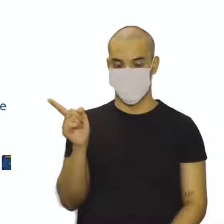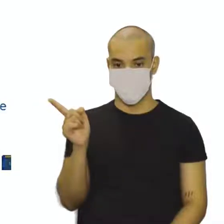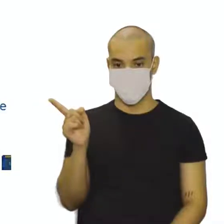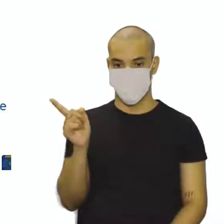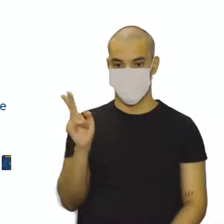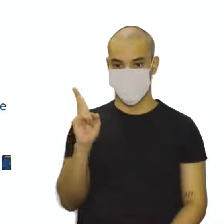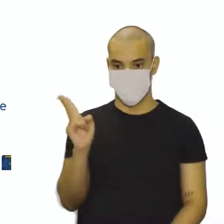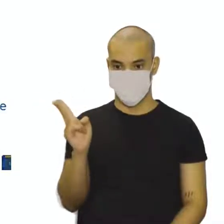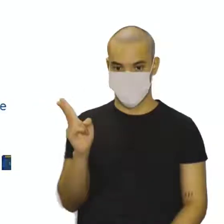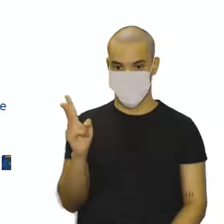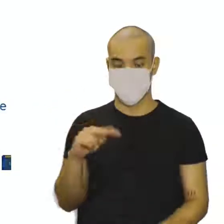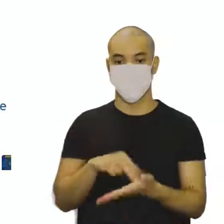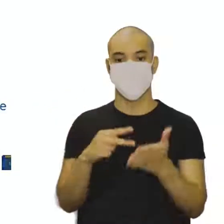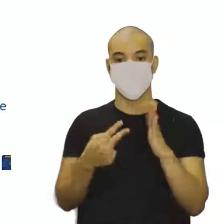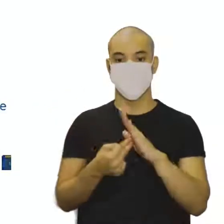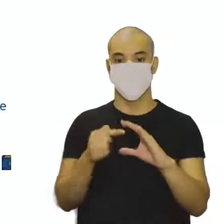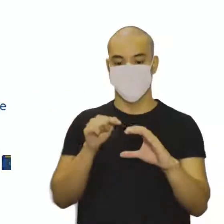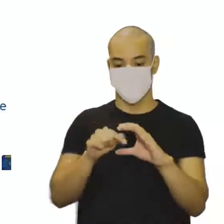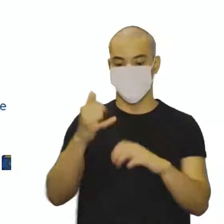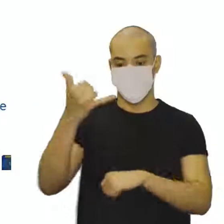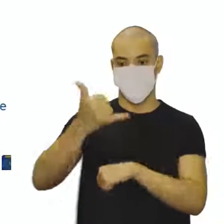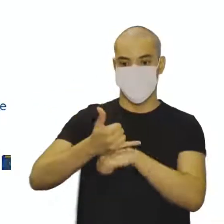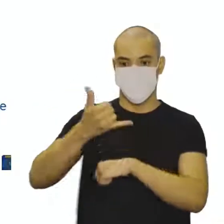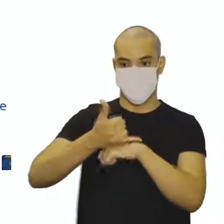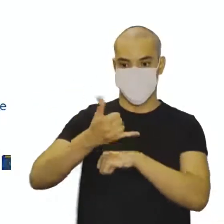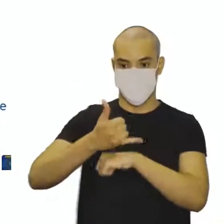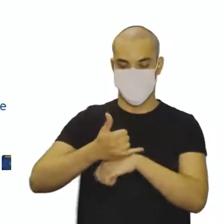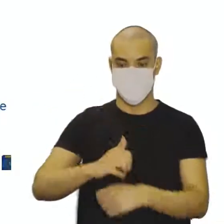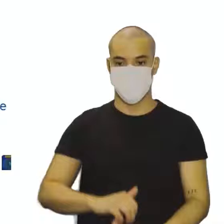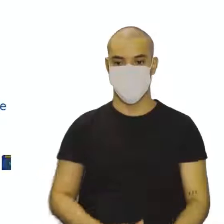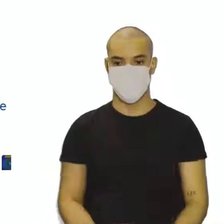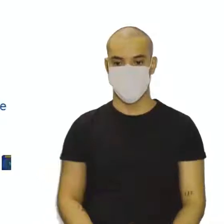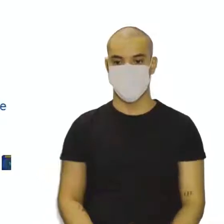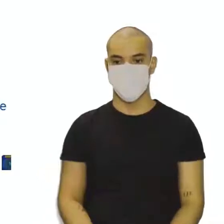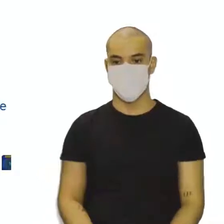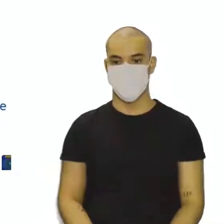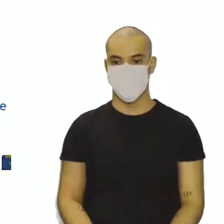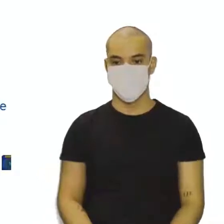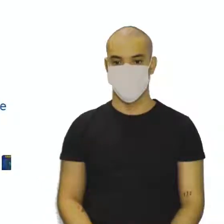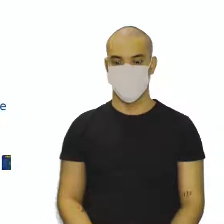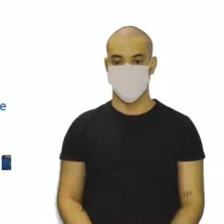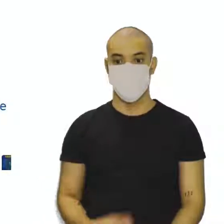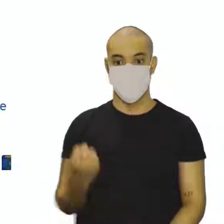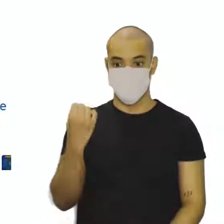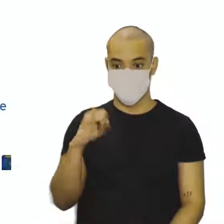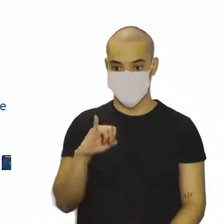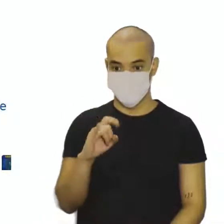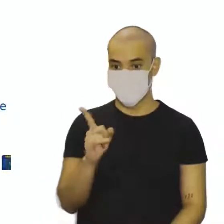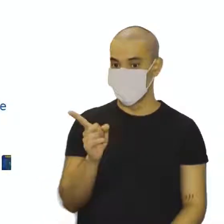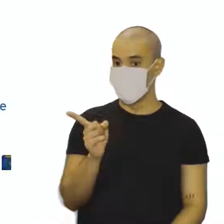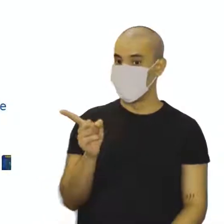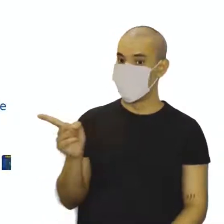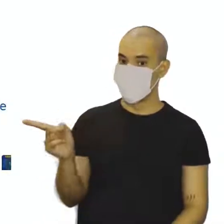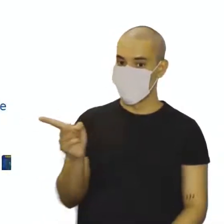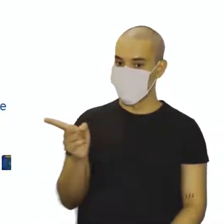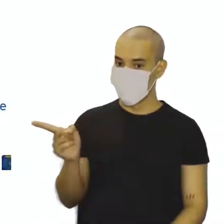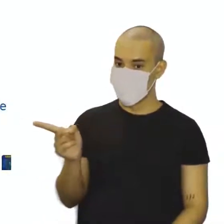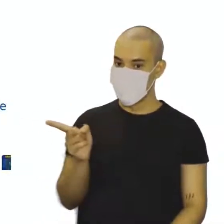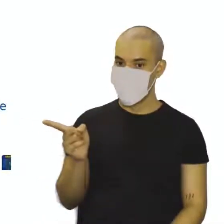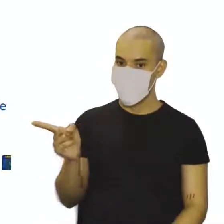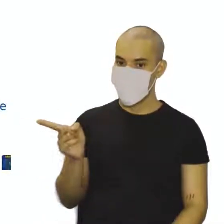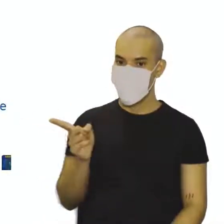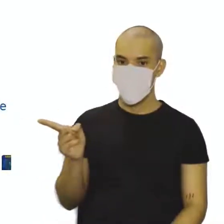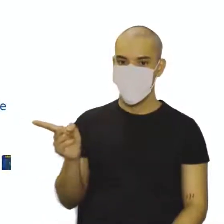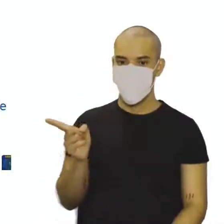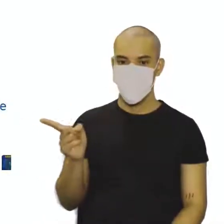mesmo tamanho, eu estou falando de um núcleo de ferro, ok? E aqui, se você ver a